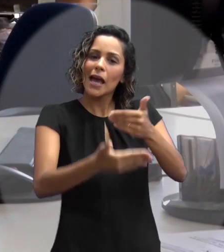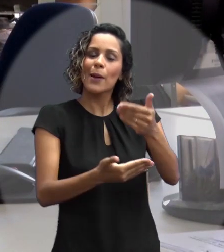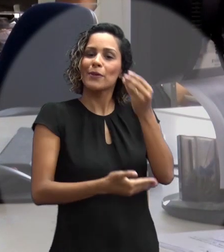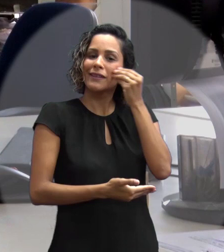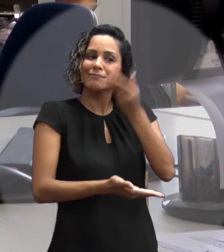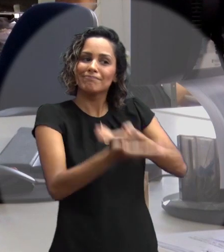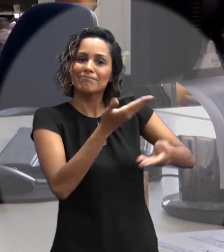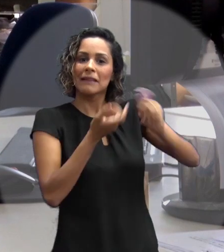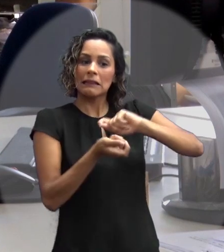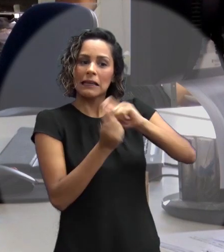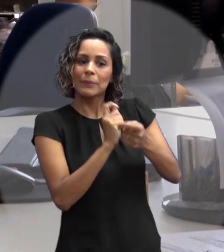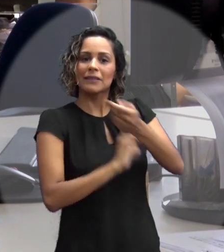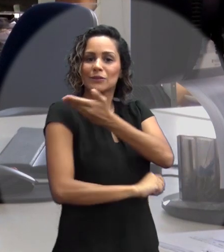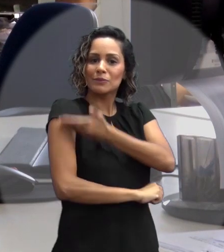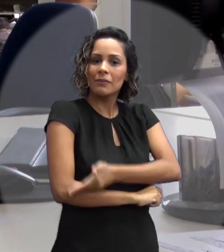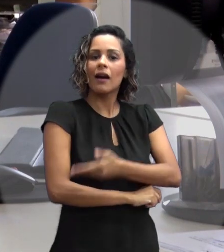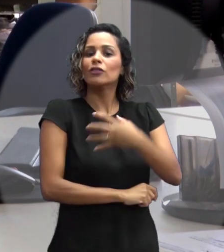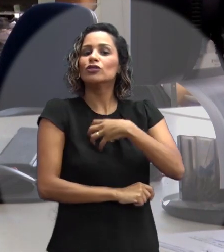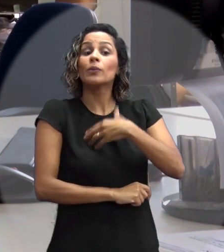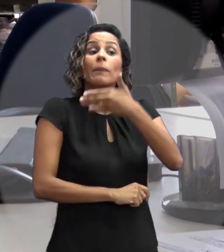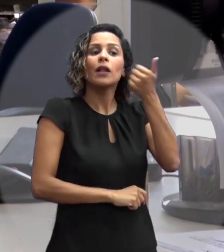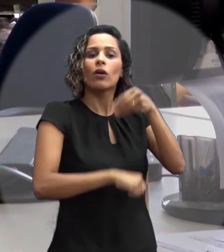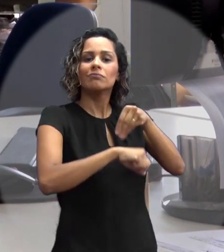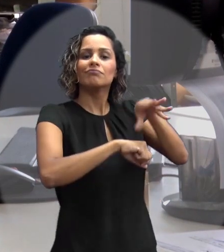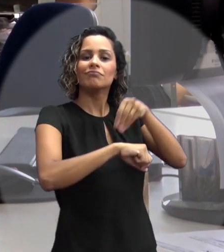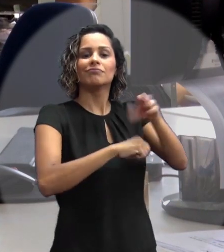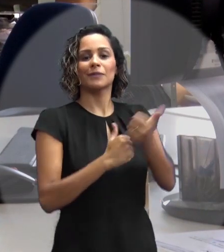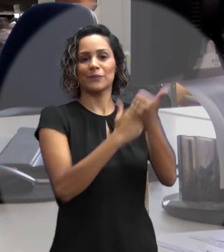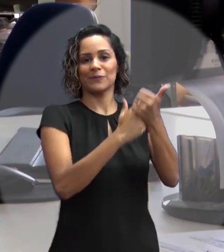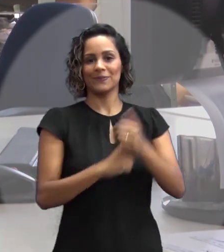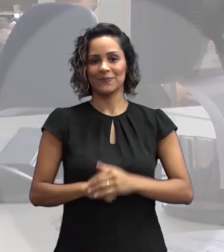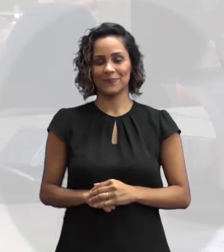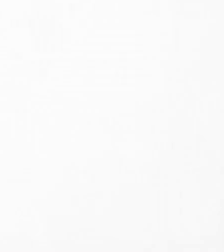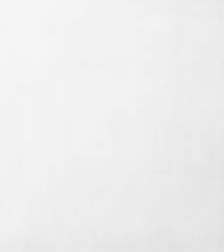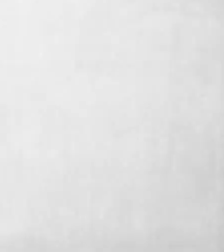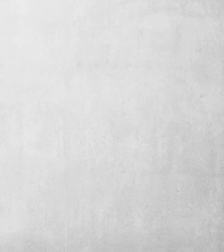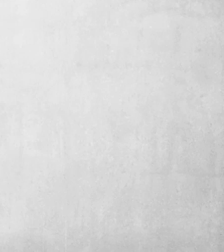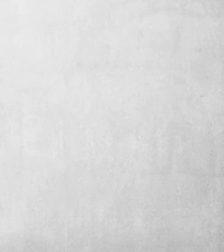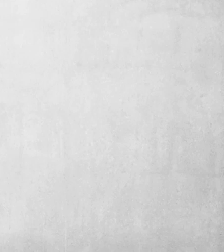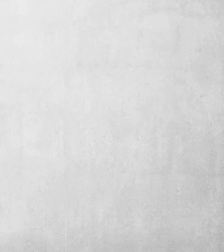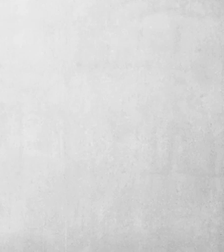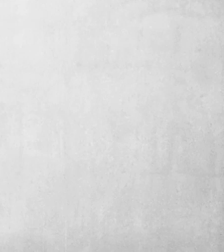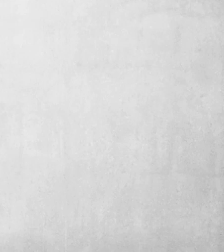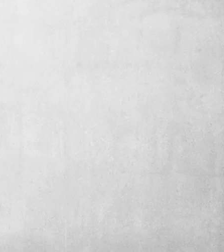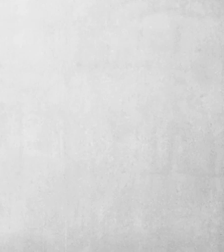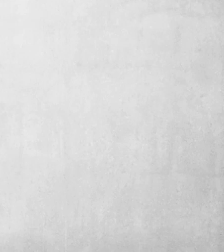vai tentando se adaptar e ver qual que é a melhor forma para passar as informações para ela.